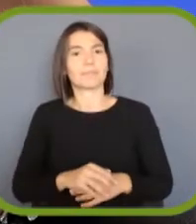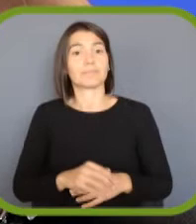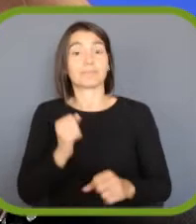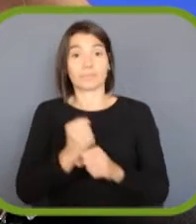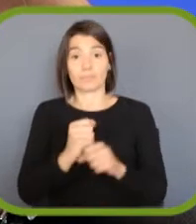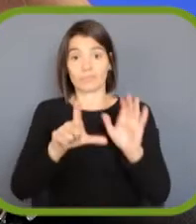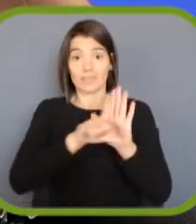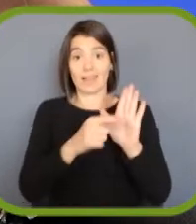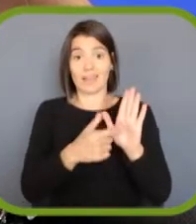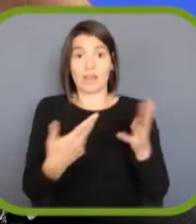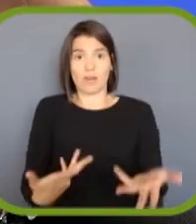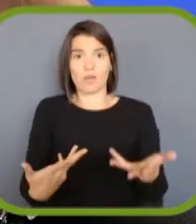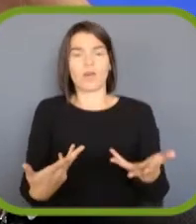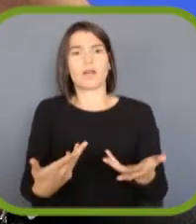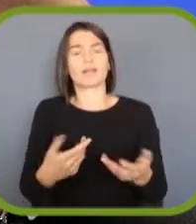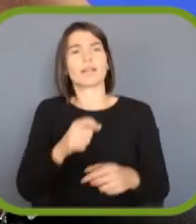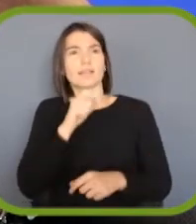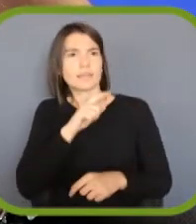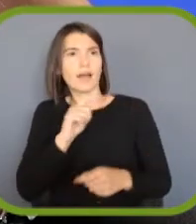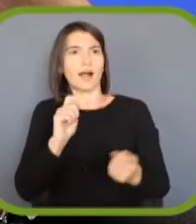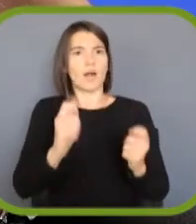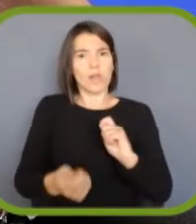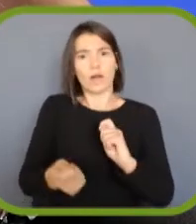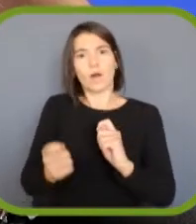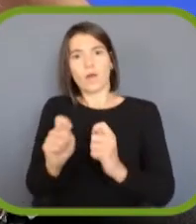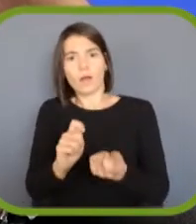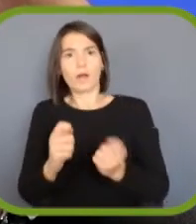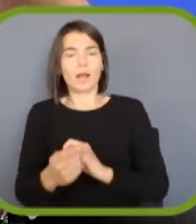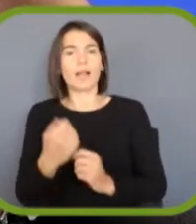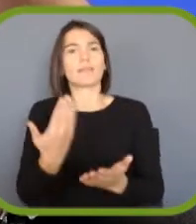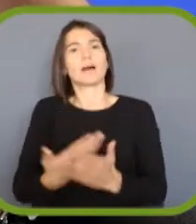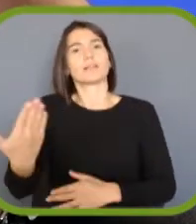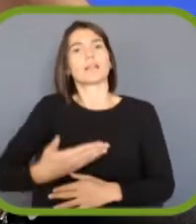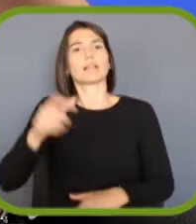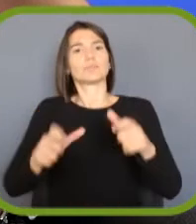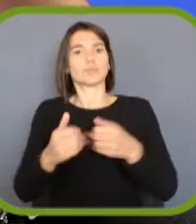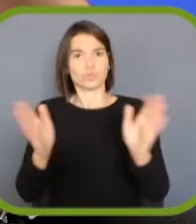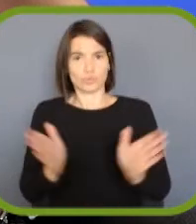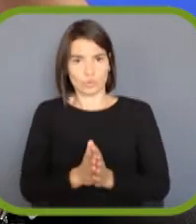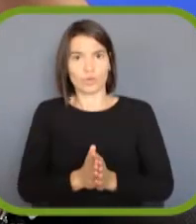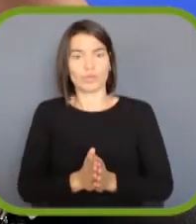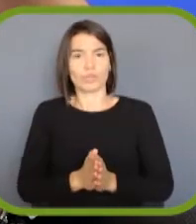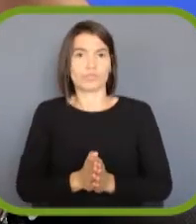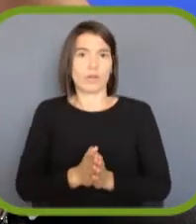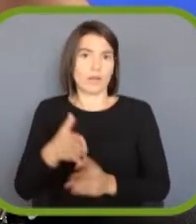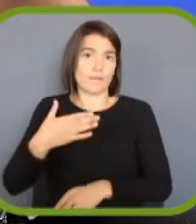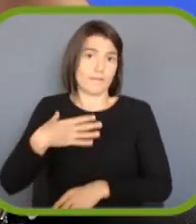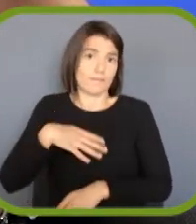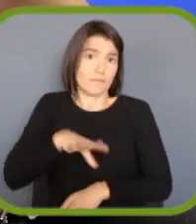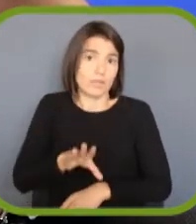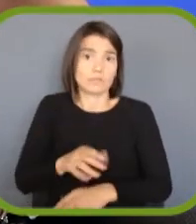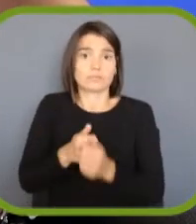de Trabalho atual consegue moldar-se e assegurar os direitos de todos os trabalhadores